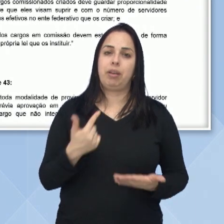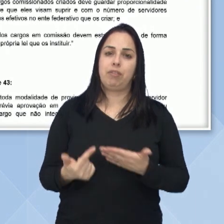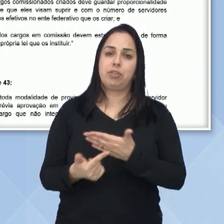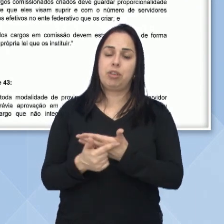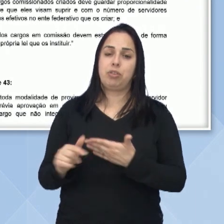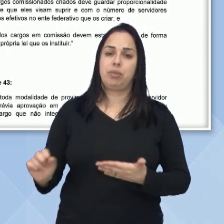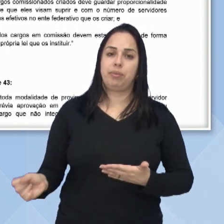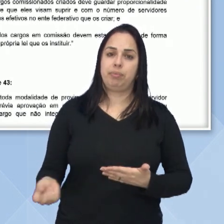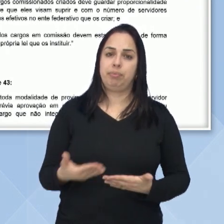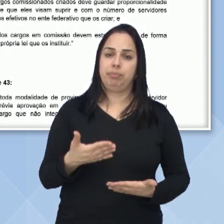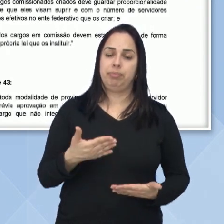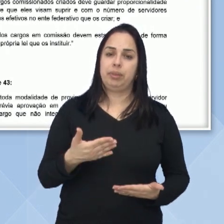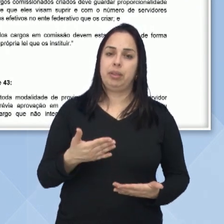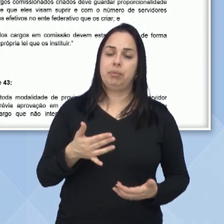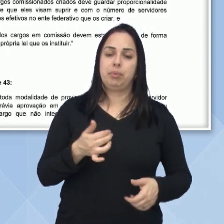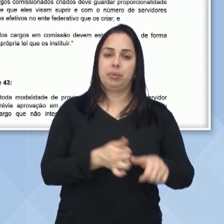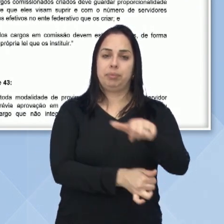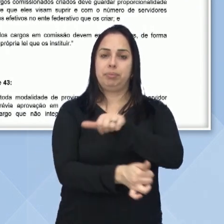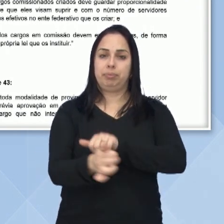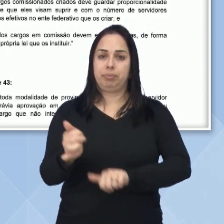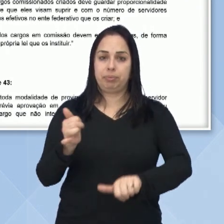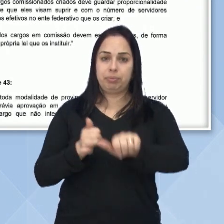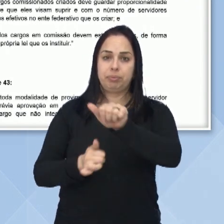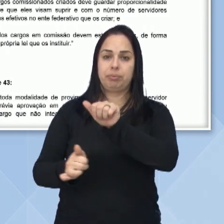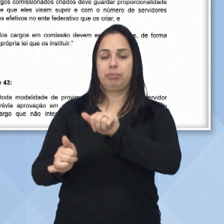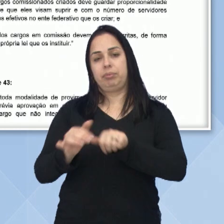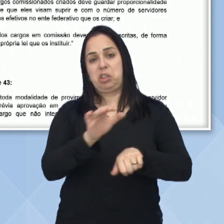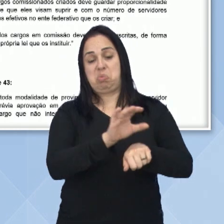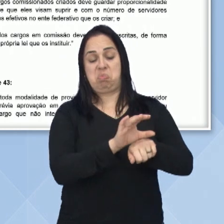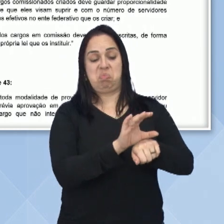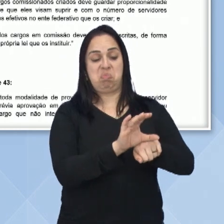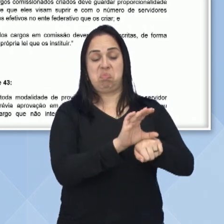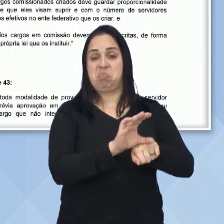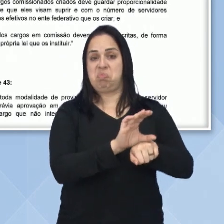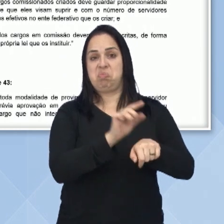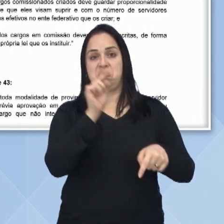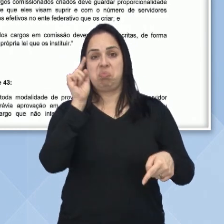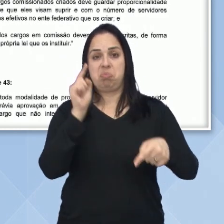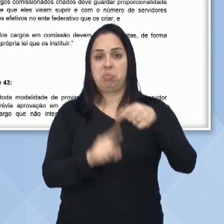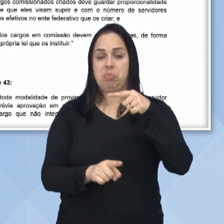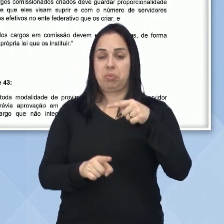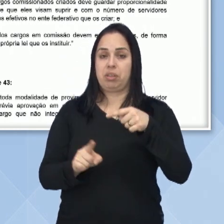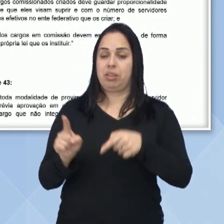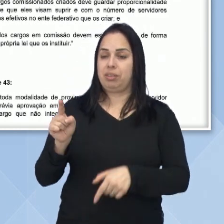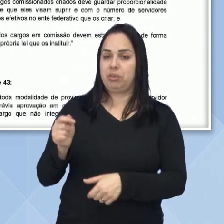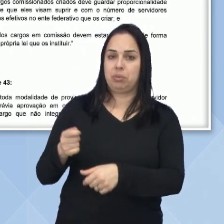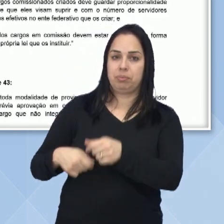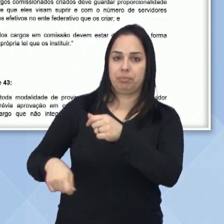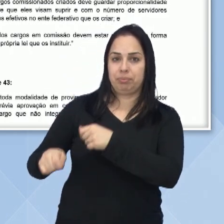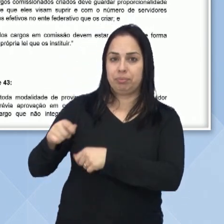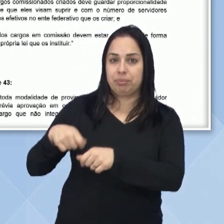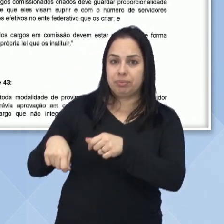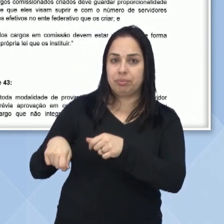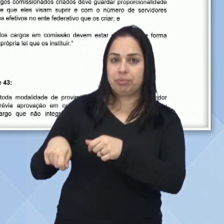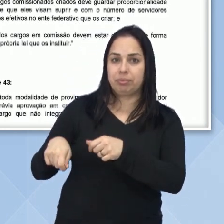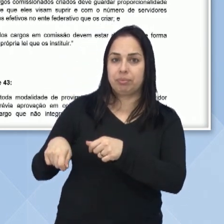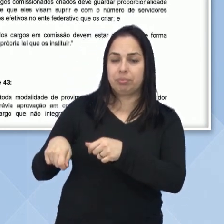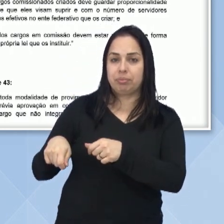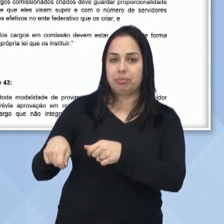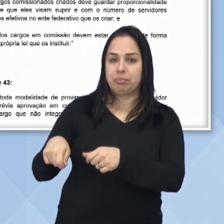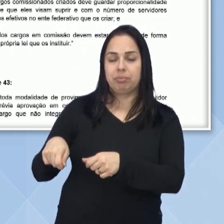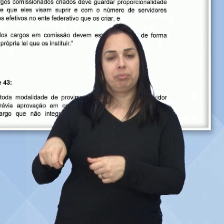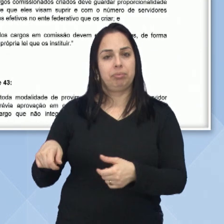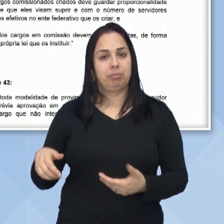cargo por transformação inconstitucional de cargos administrativos